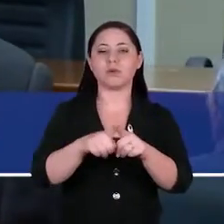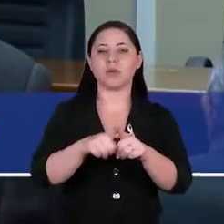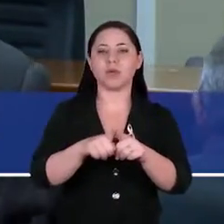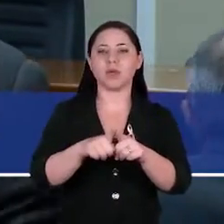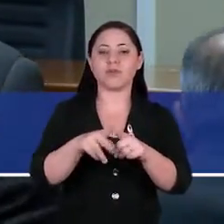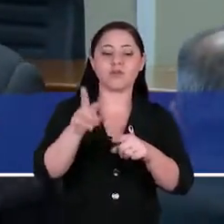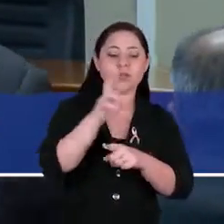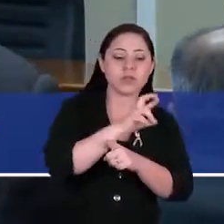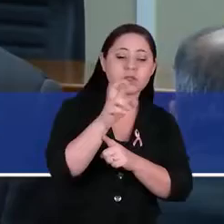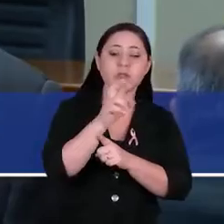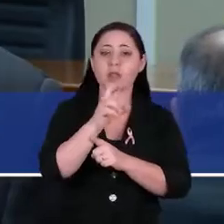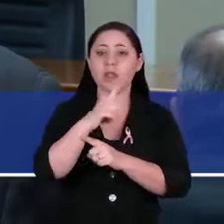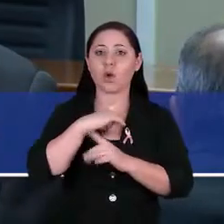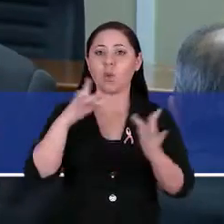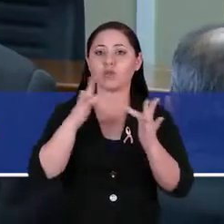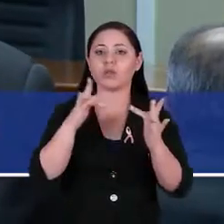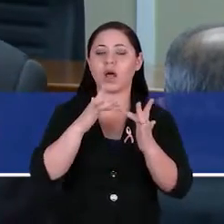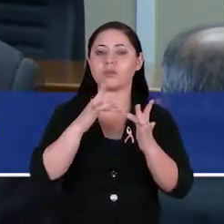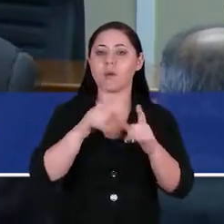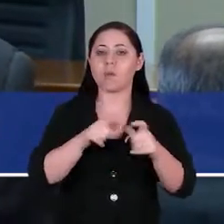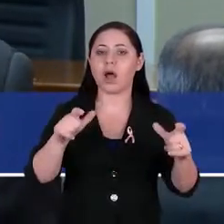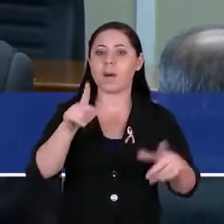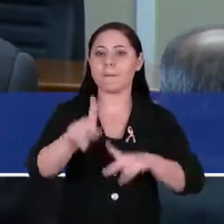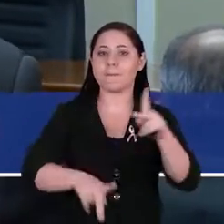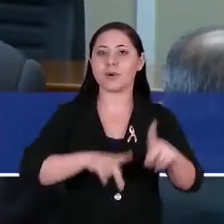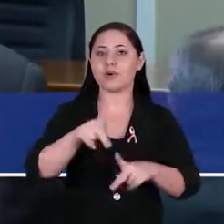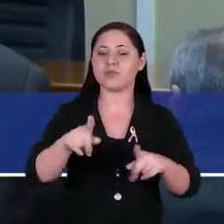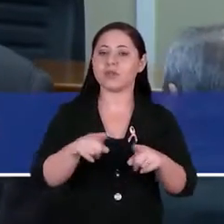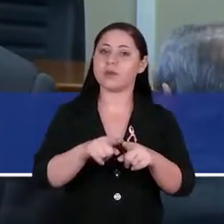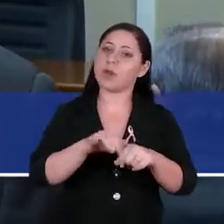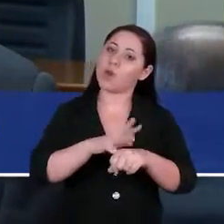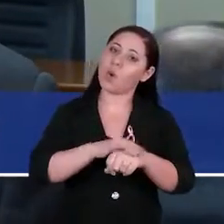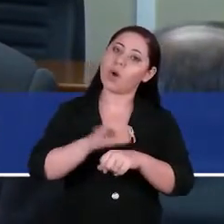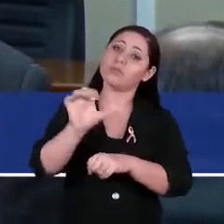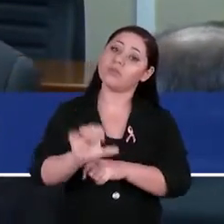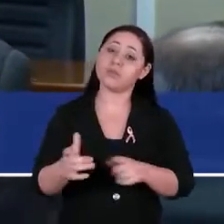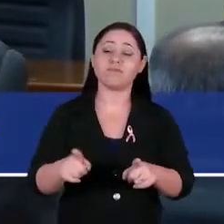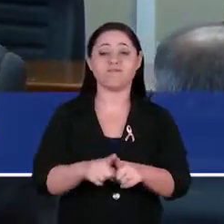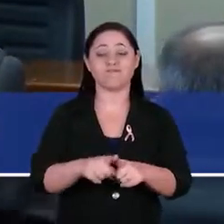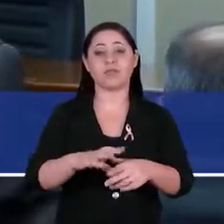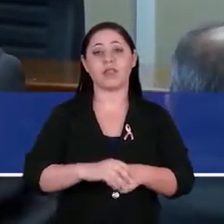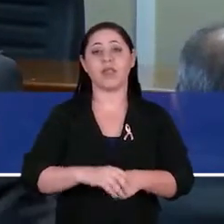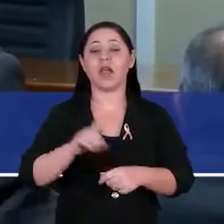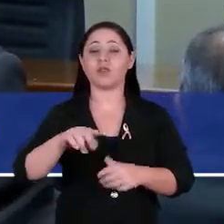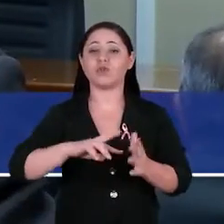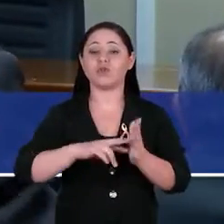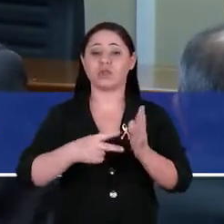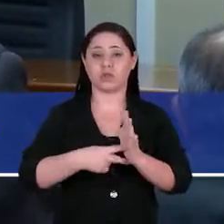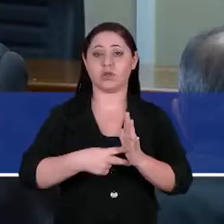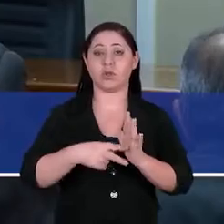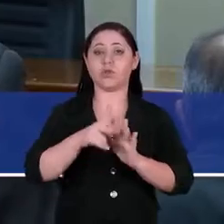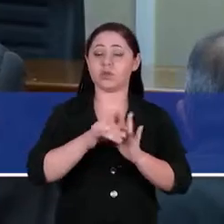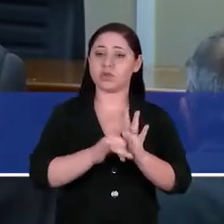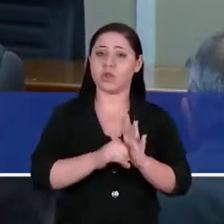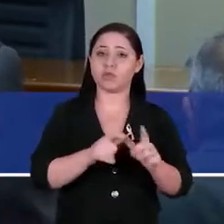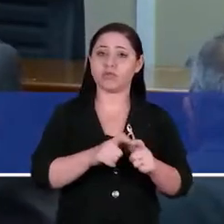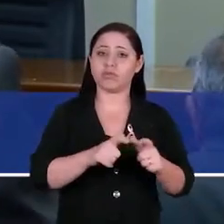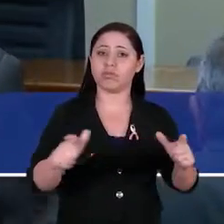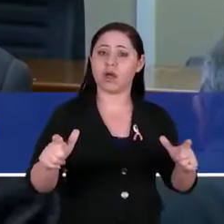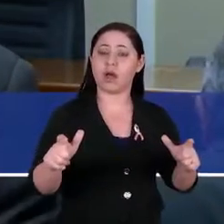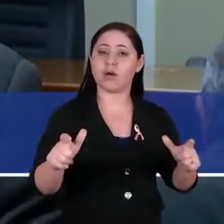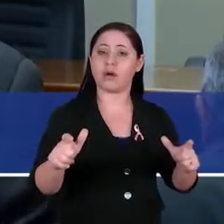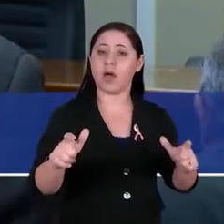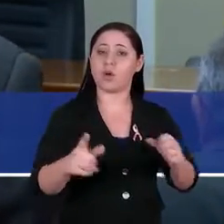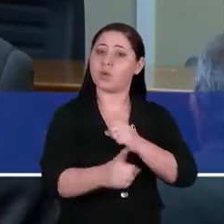estando fiscalização ou seja ter um contato maior com o público e também estão sob o risco maior e nesse sentido esse projeto veio justamente